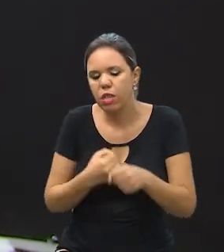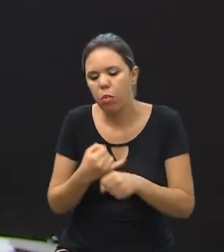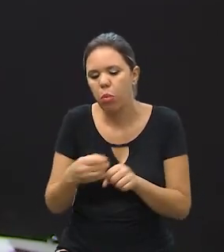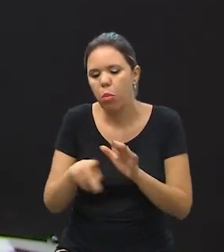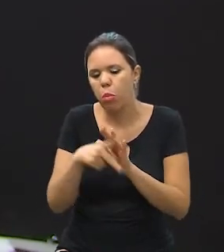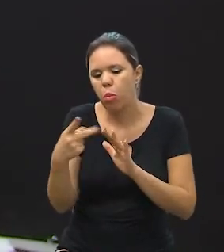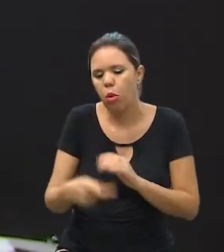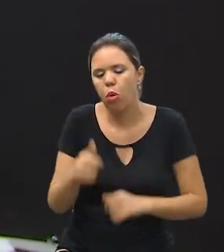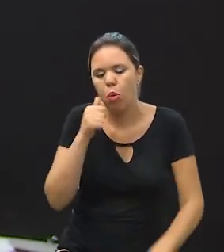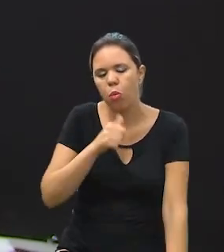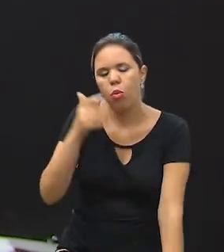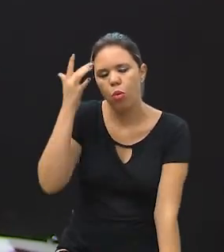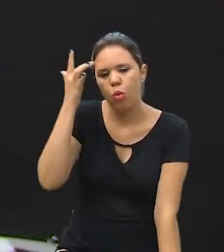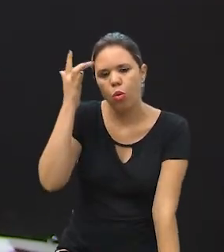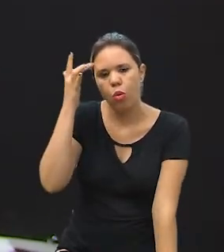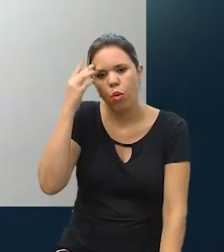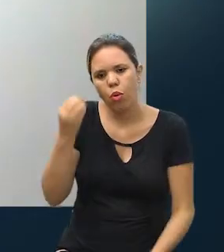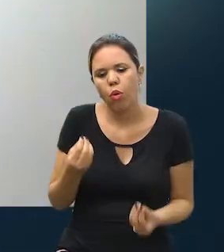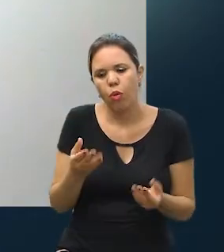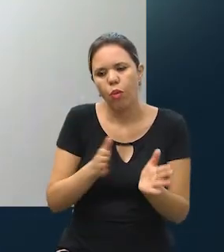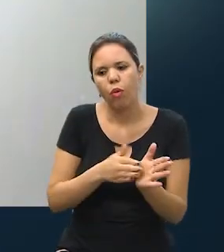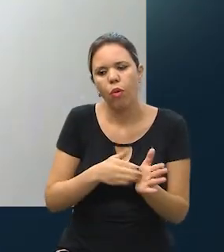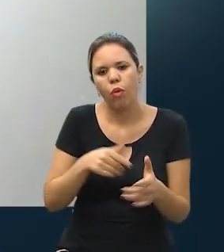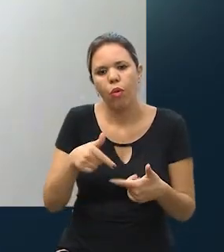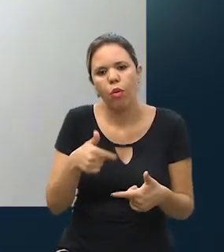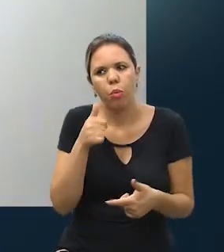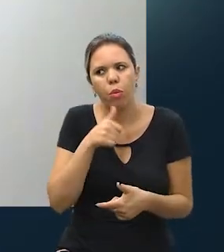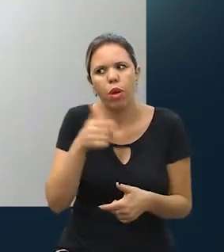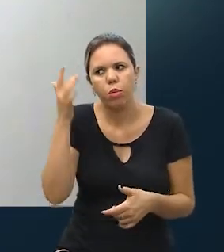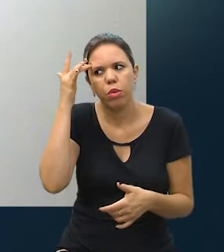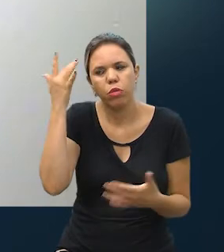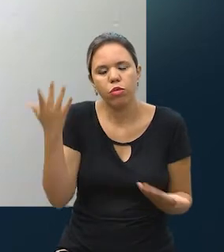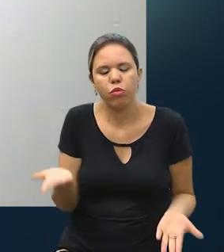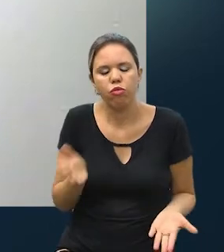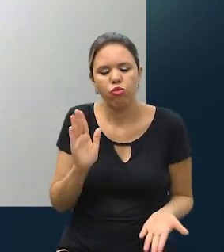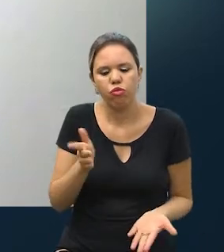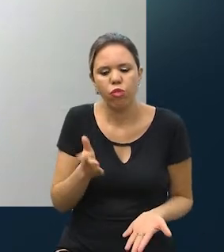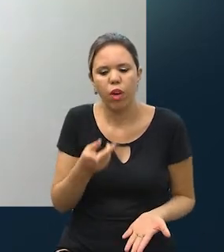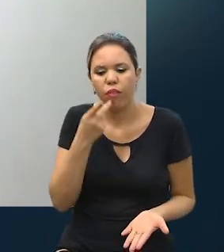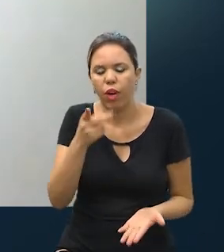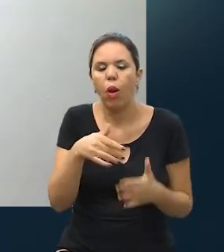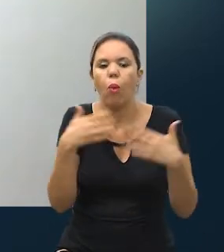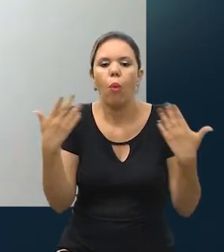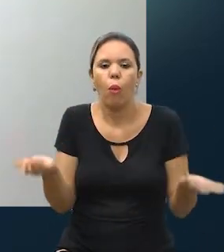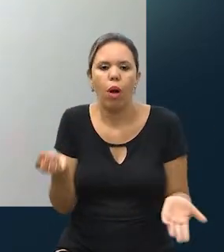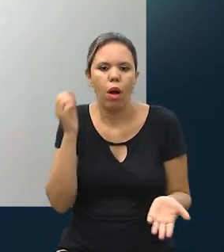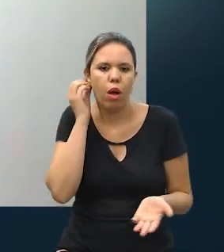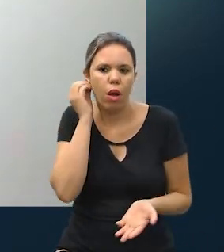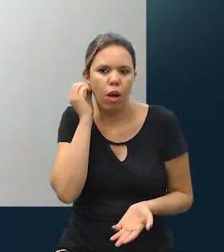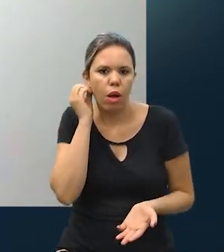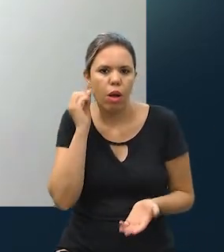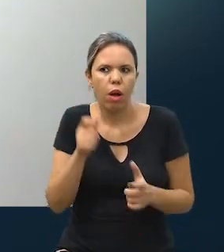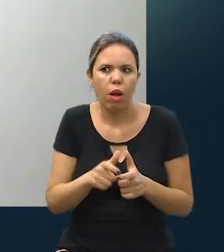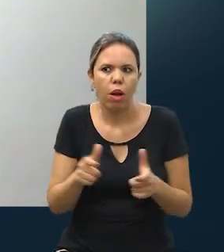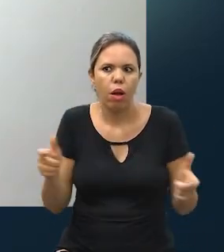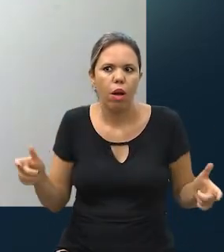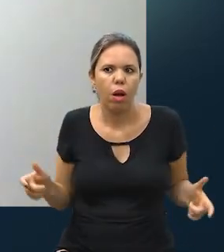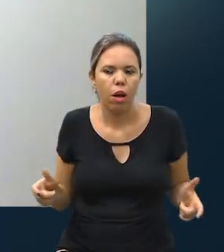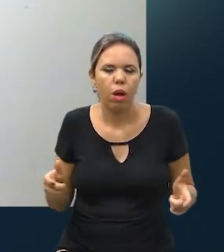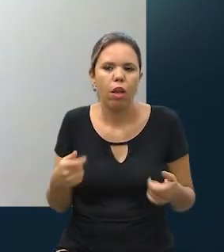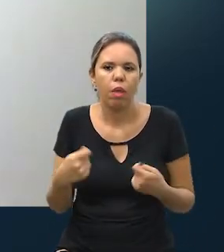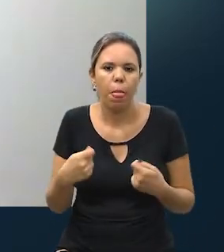para mulheres maduras oferecerem o serviço para mulheres maduras, então a gente já coloca quais são as